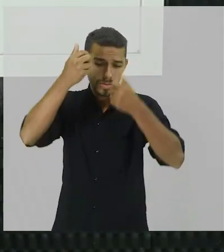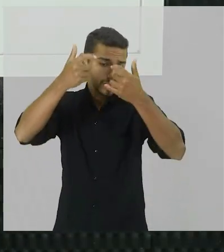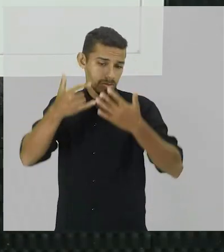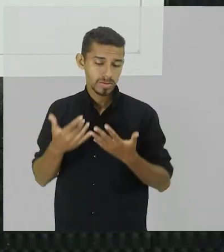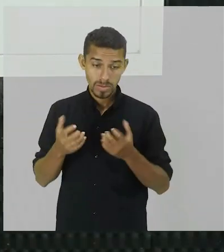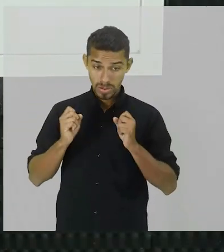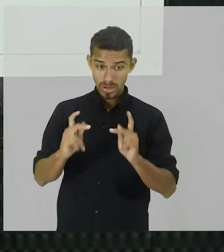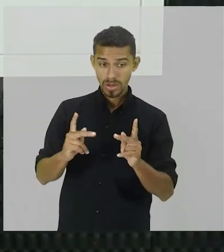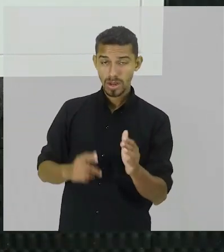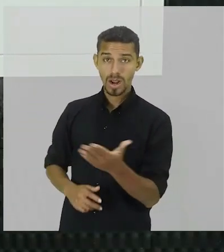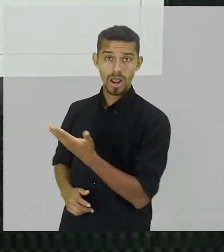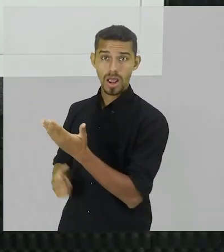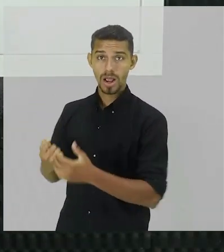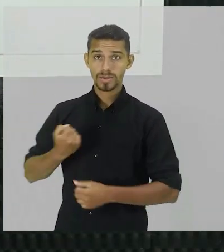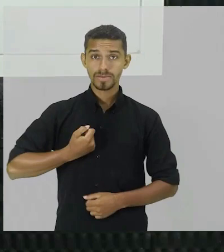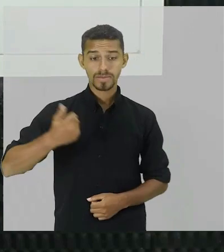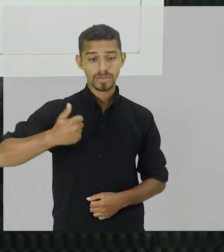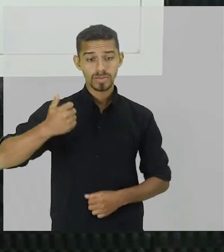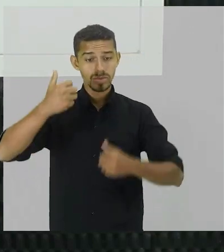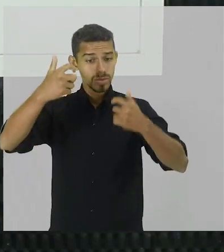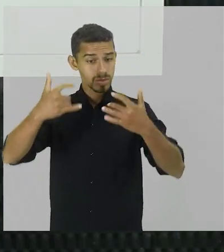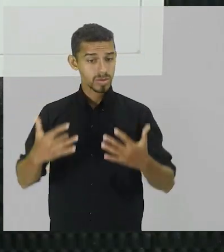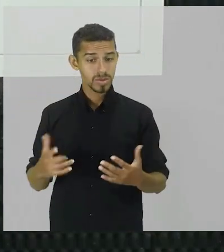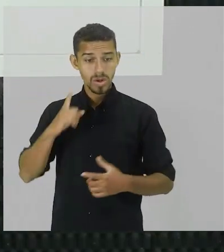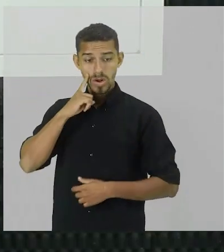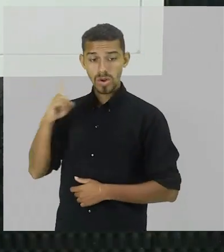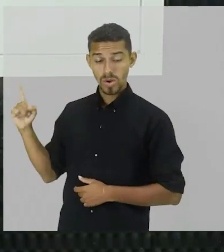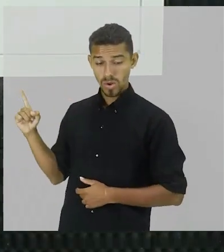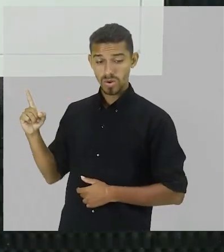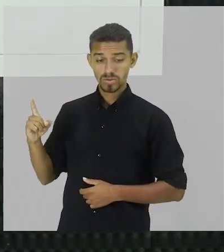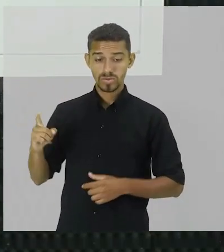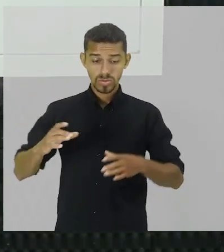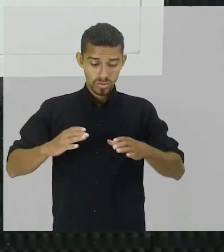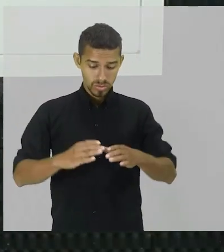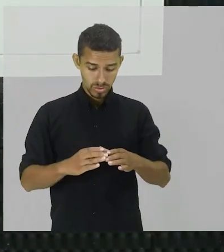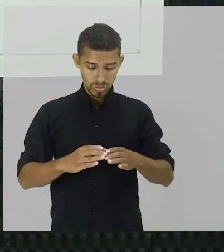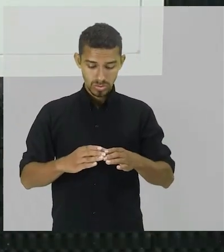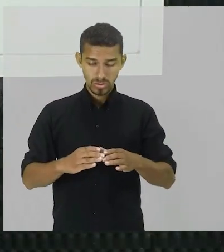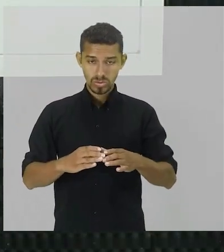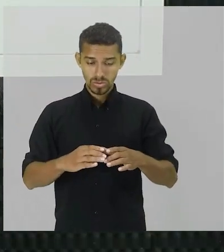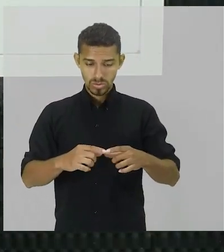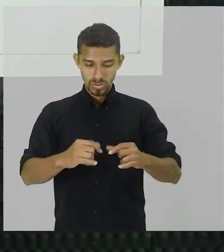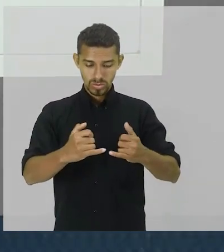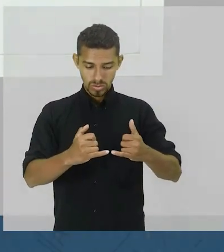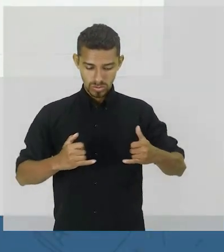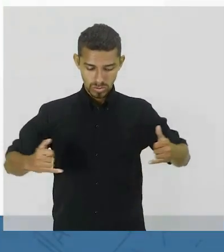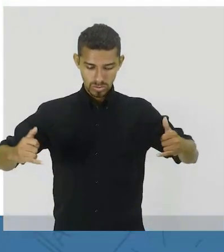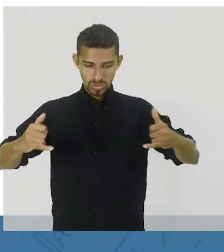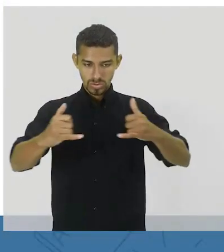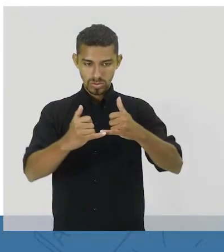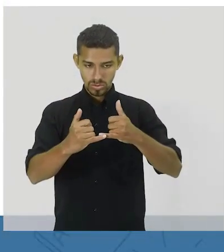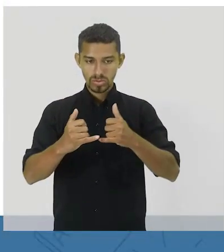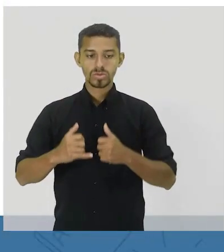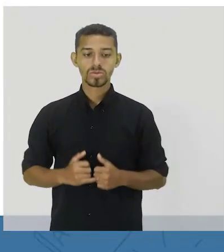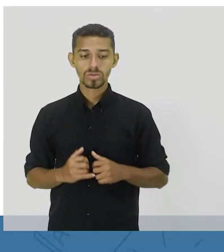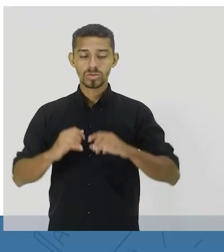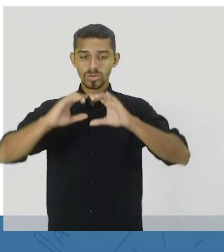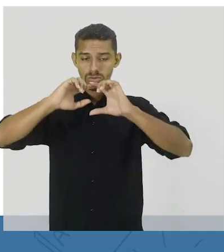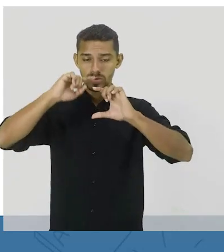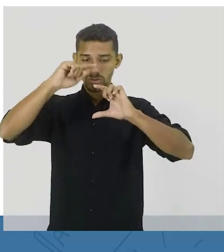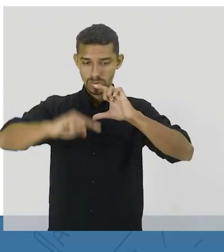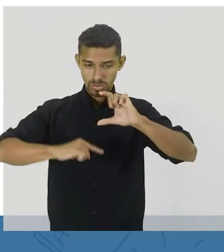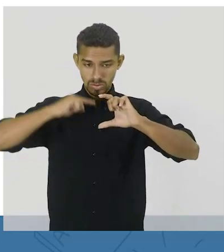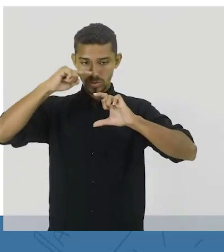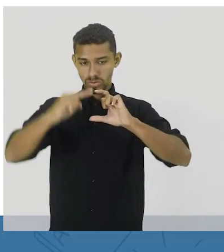Primeira questão. O assunto é cone, cilindro e esfera, questões sobre cone, cilindro e esfera. Um arquiteto está fazendo